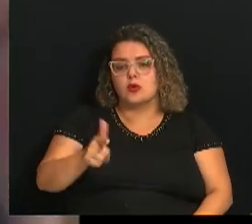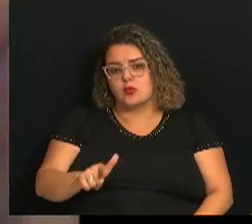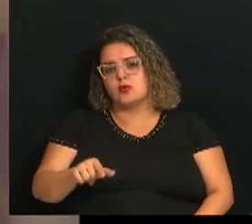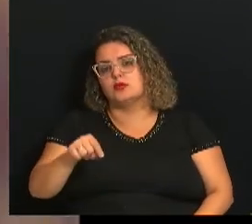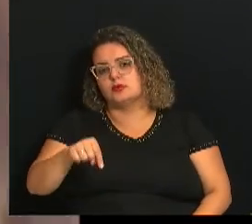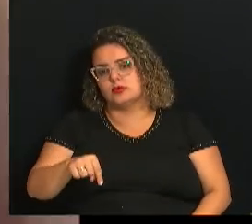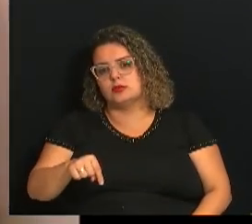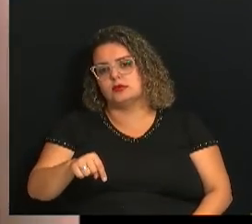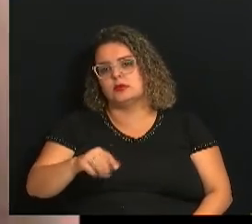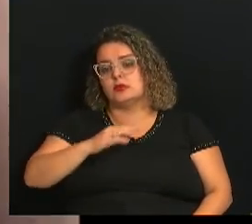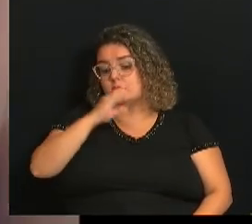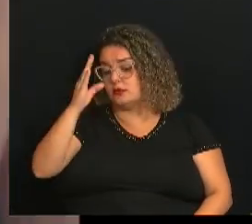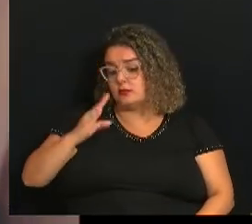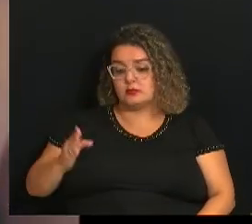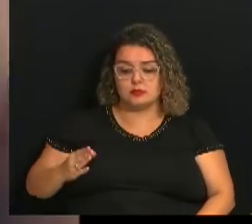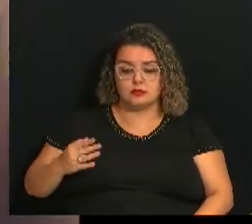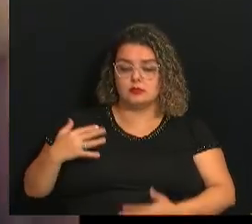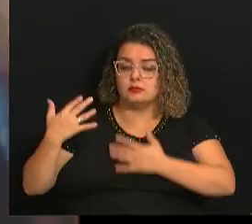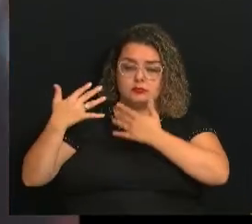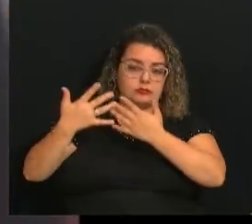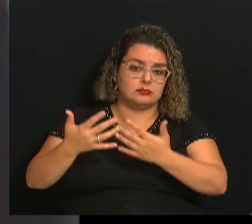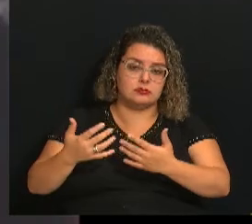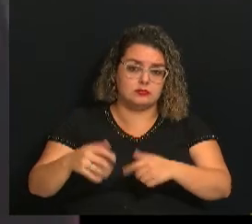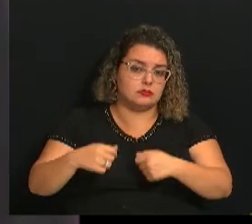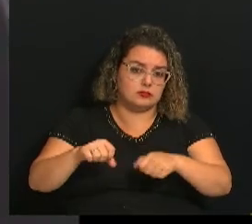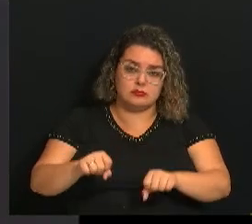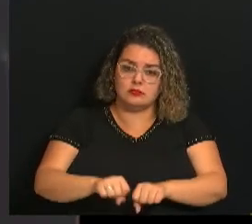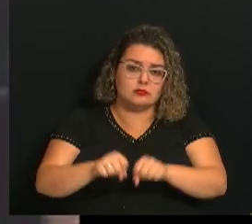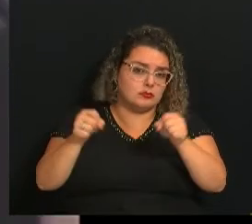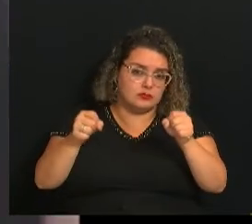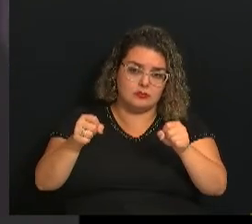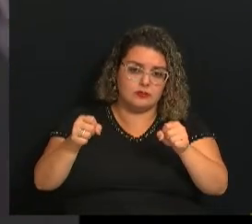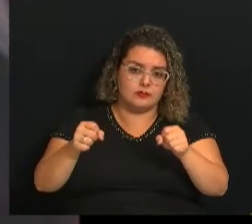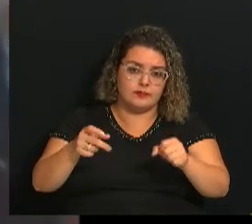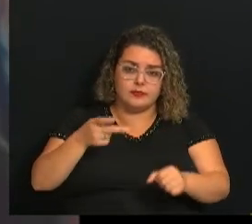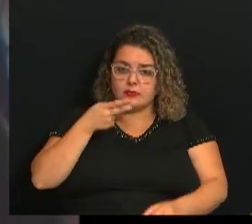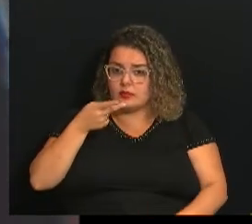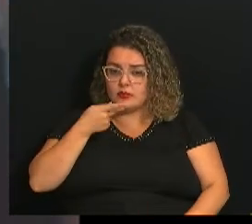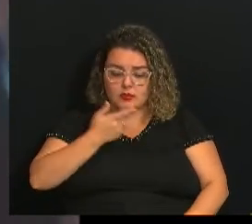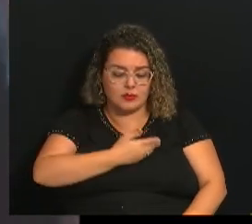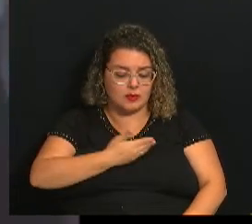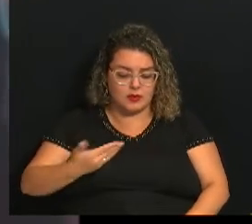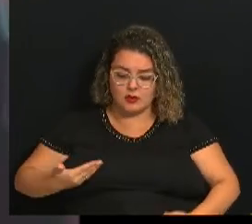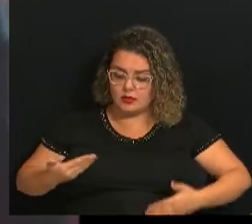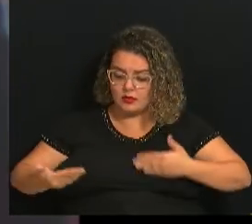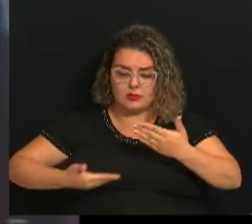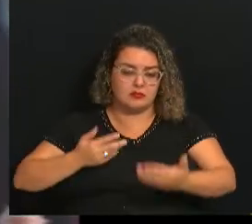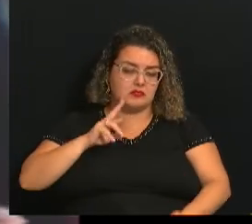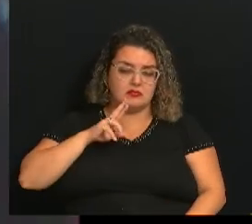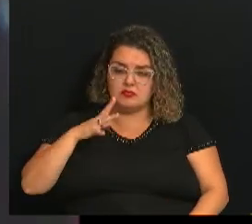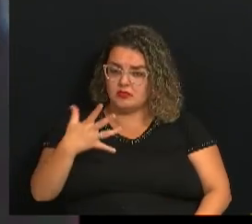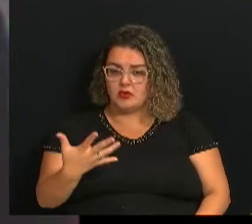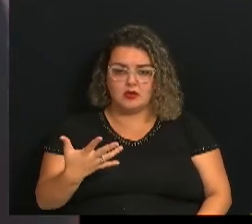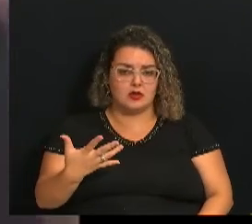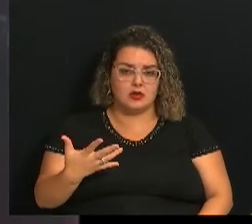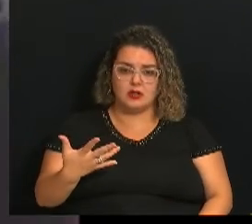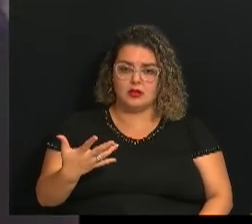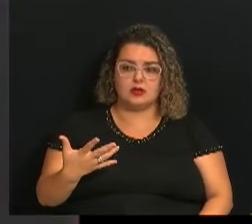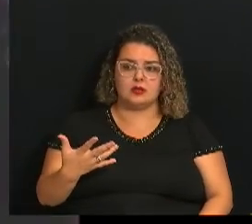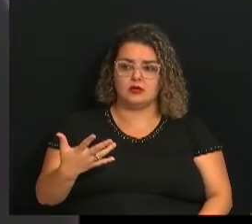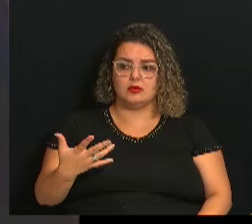nos últimos anos. E para isso precisa desmontar, precisa dizer que funcionário público não resolve, que